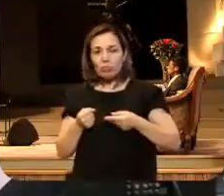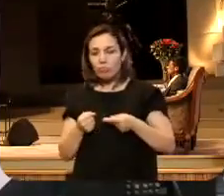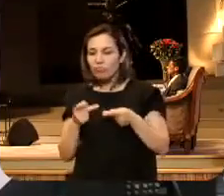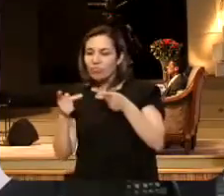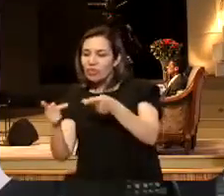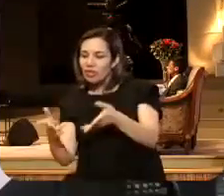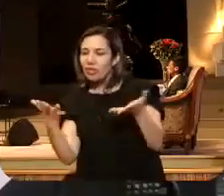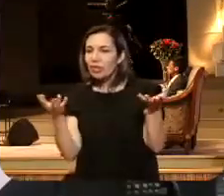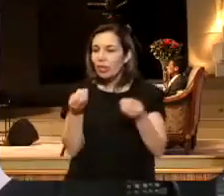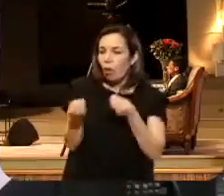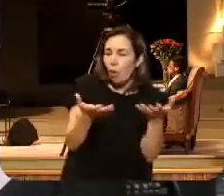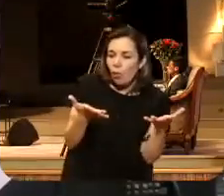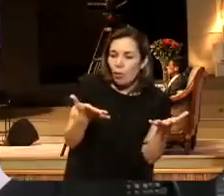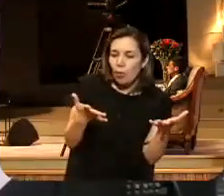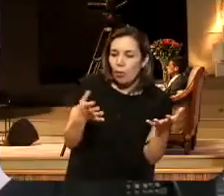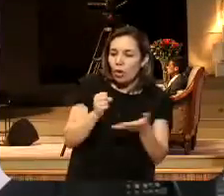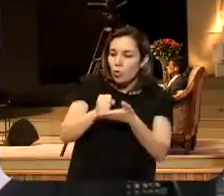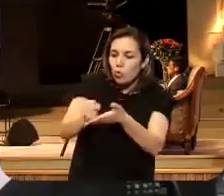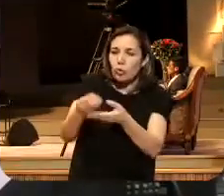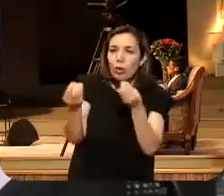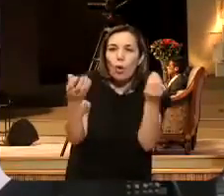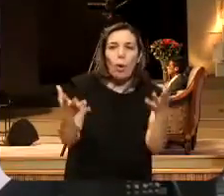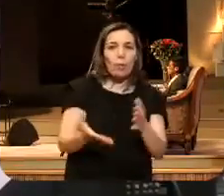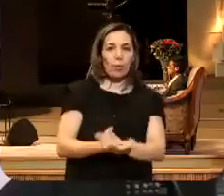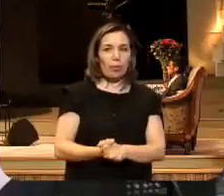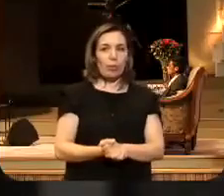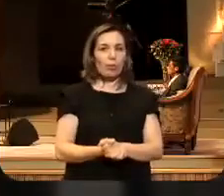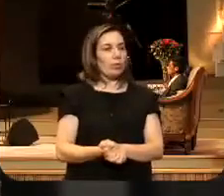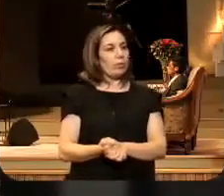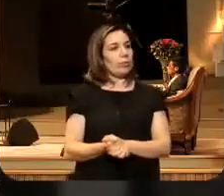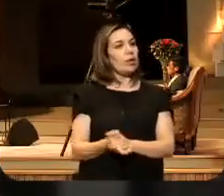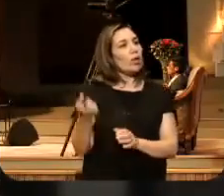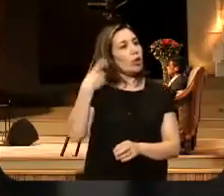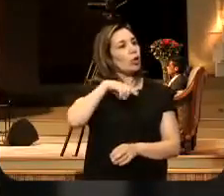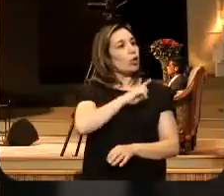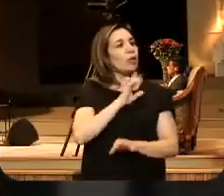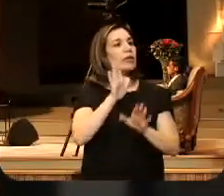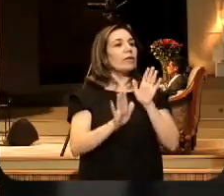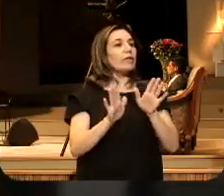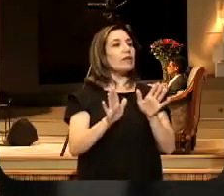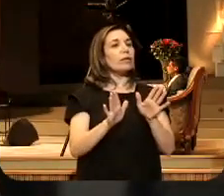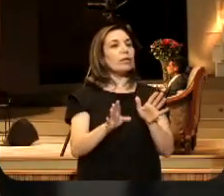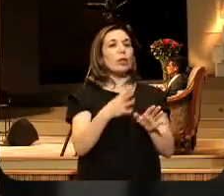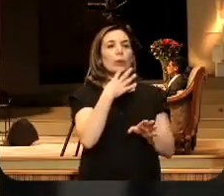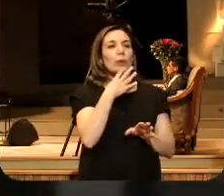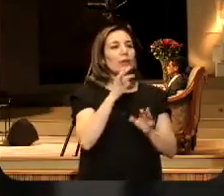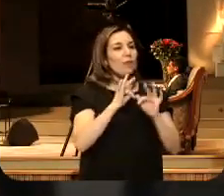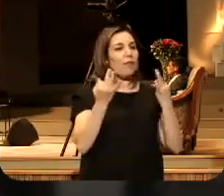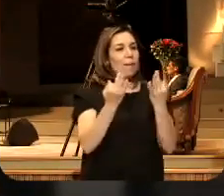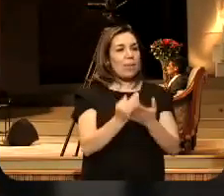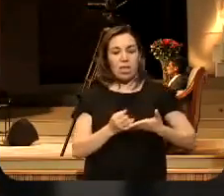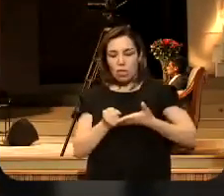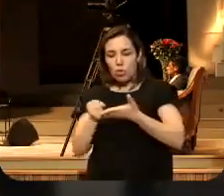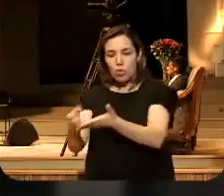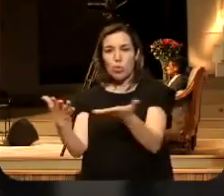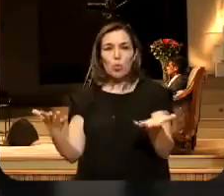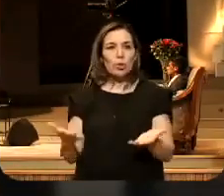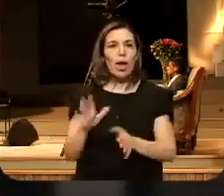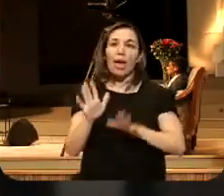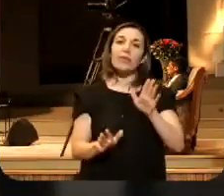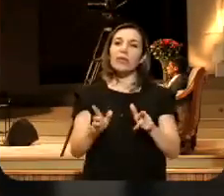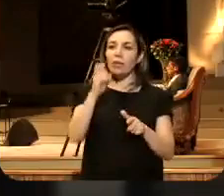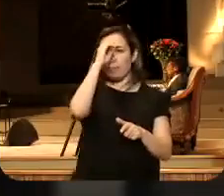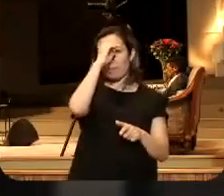qual é a realidade que está ali, escutando o paciente, o familiar, escutando o profissional da saúde,